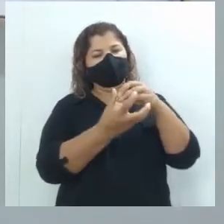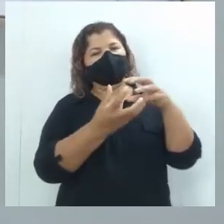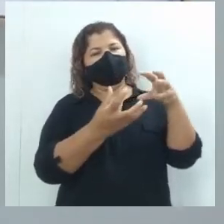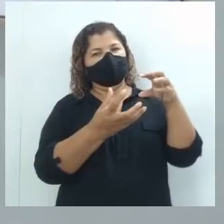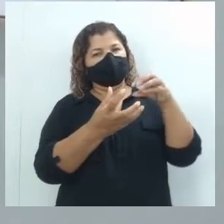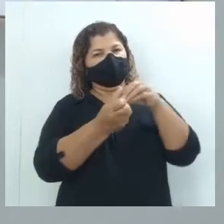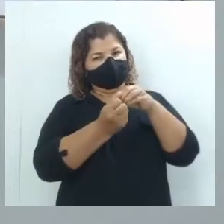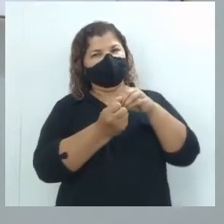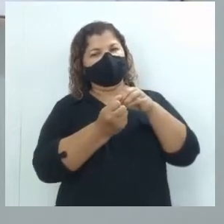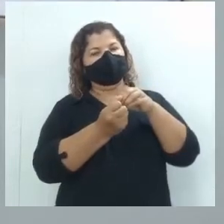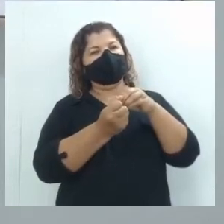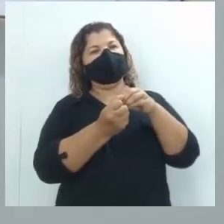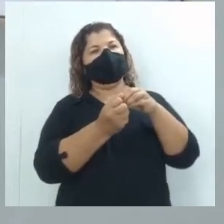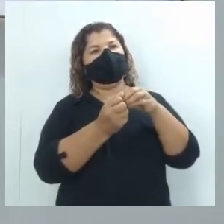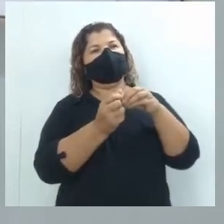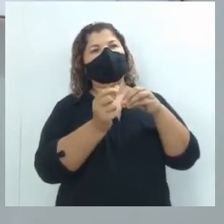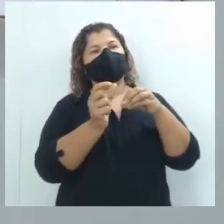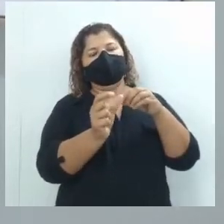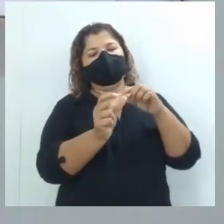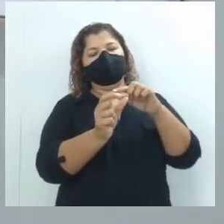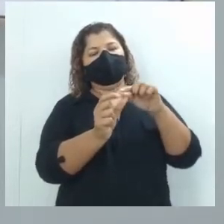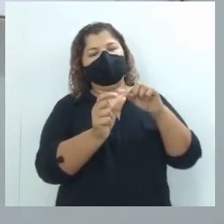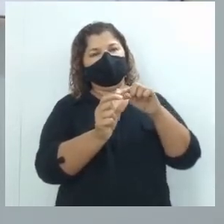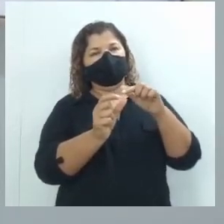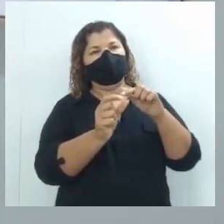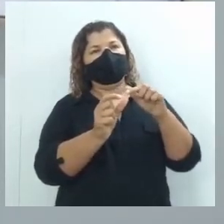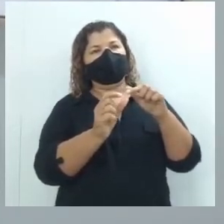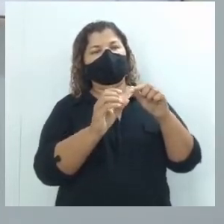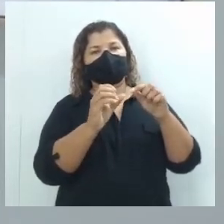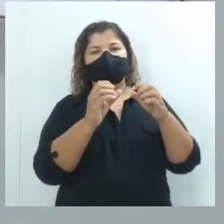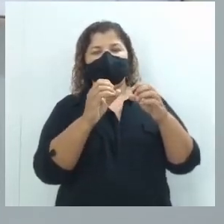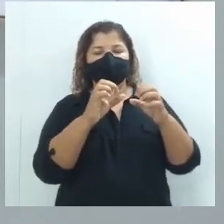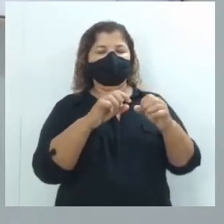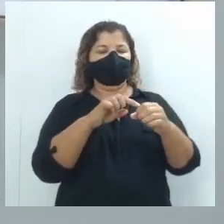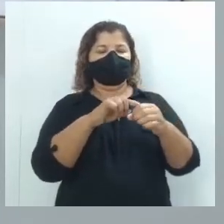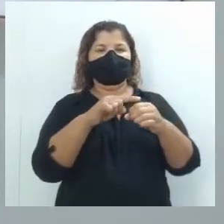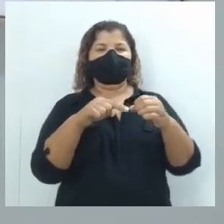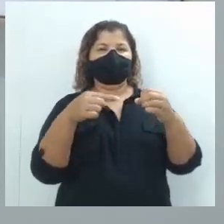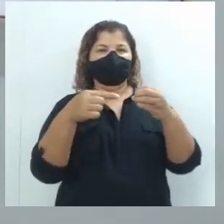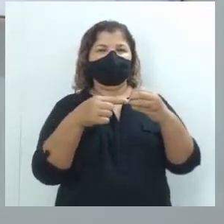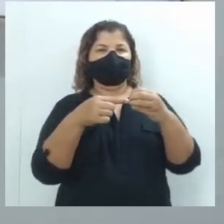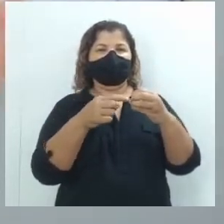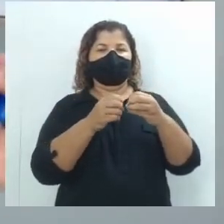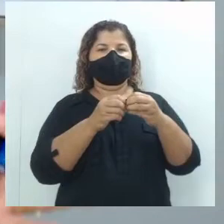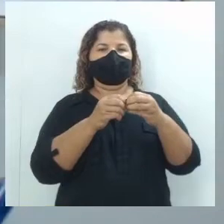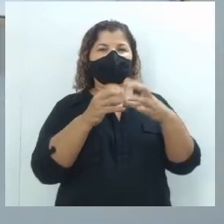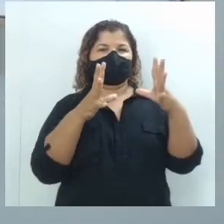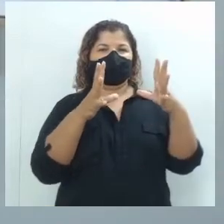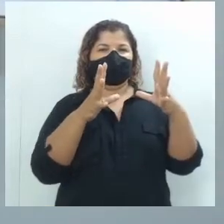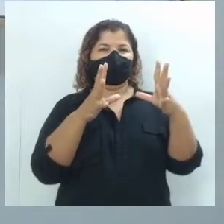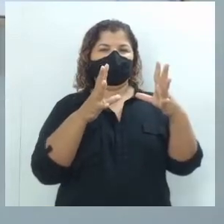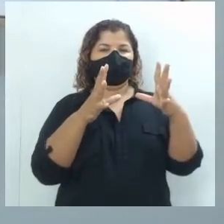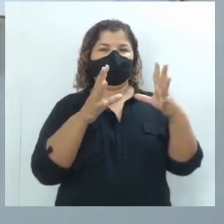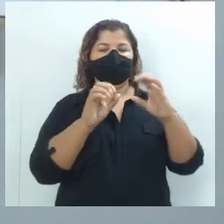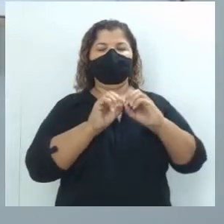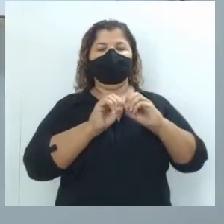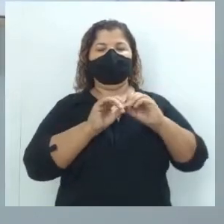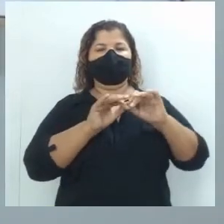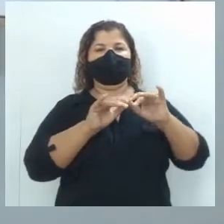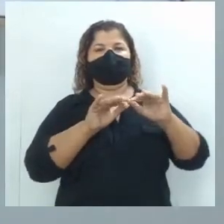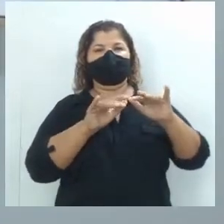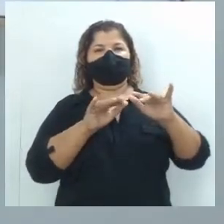RNA positivo, quando a célula estourar, ela vai colocar para fora os filhotes do